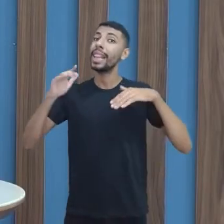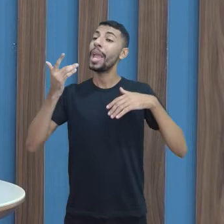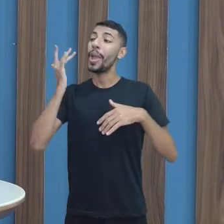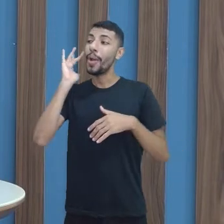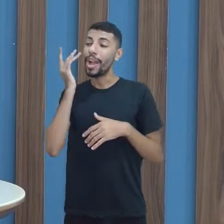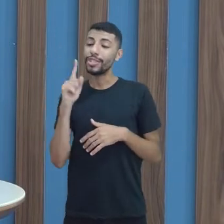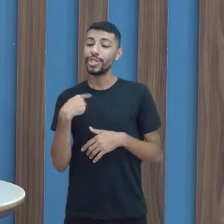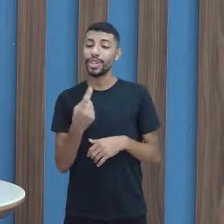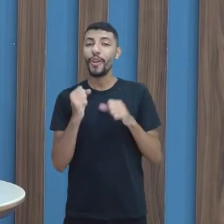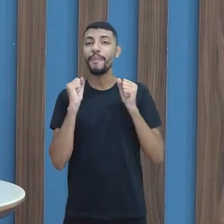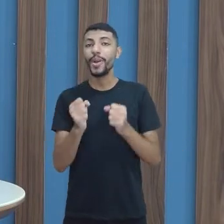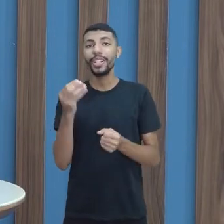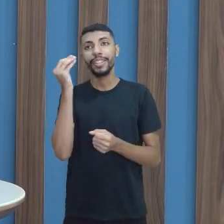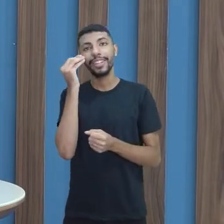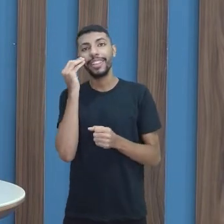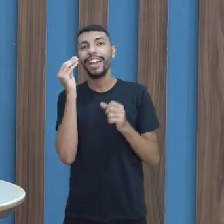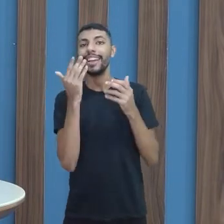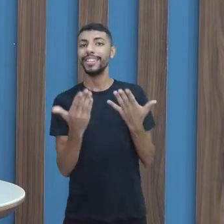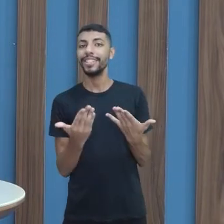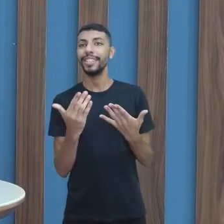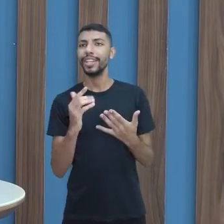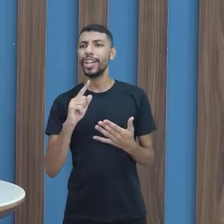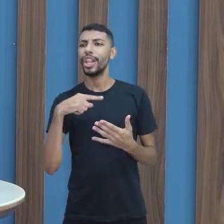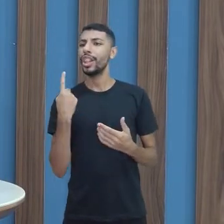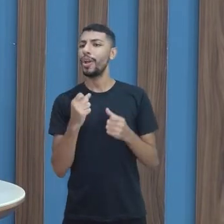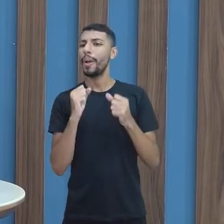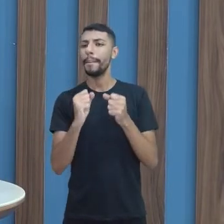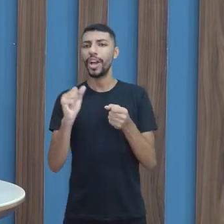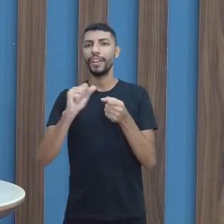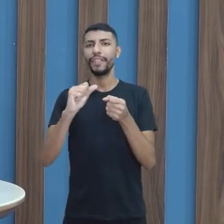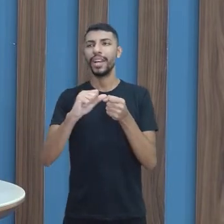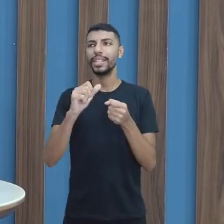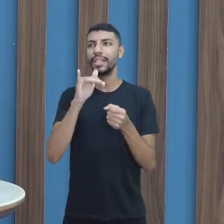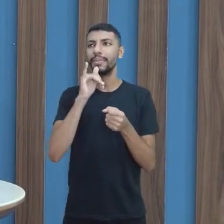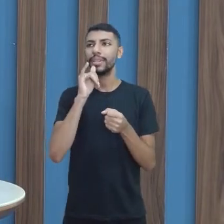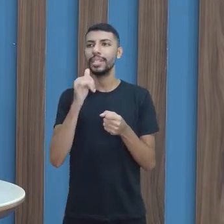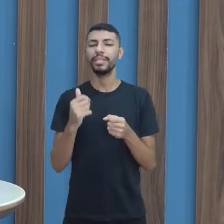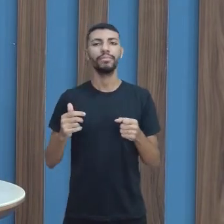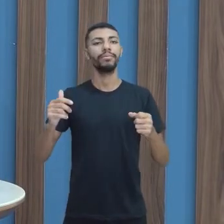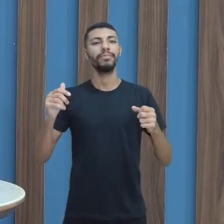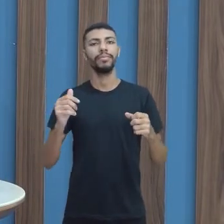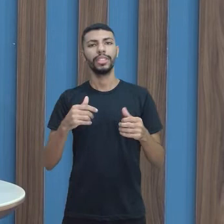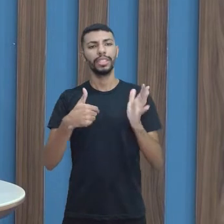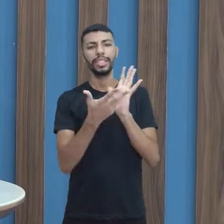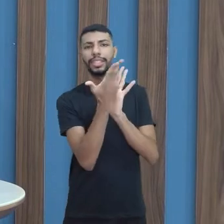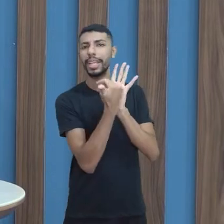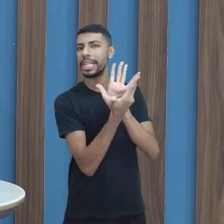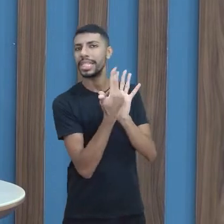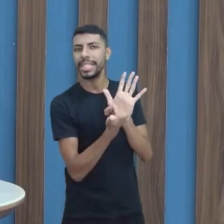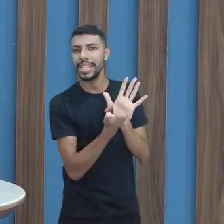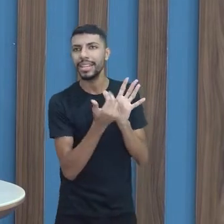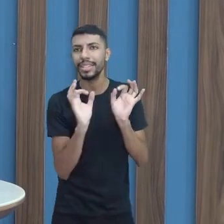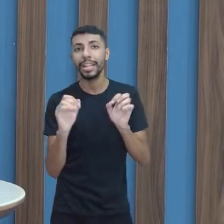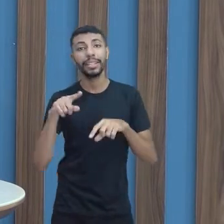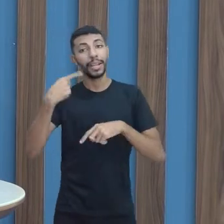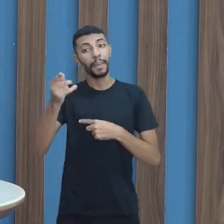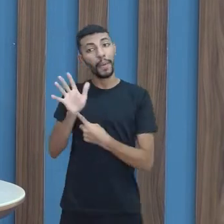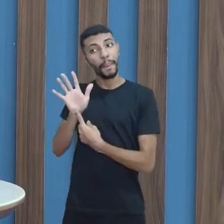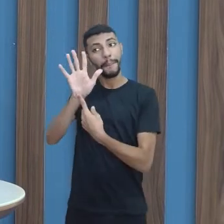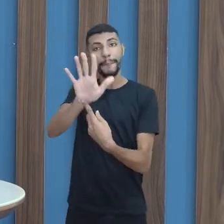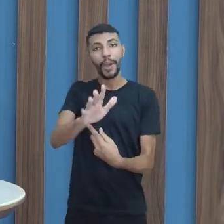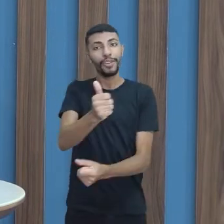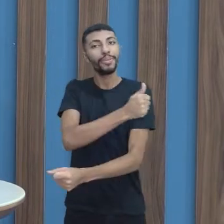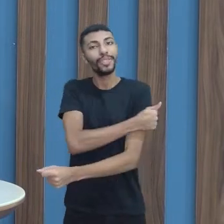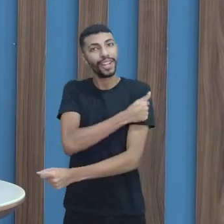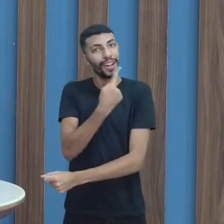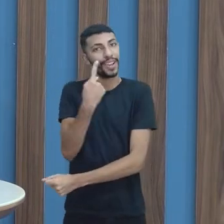A gente faz, nós duas fazemos, a professora Adriana faz um autorretrato também, a gente faz desenhado. E traz aqui para os meninos verem.